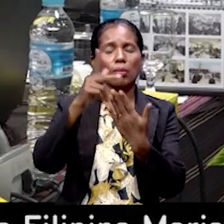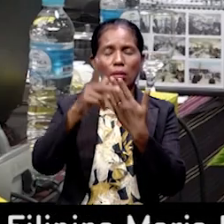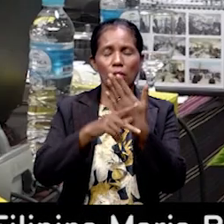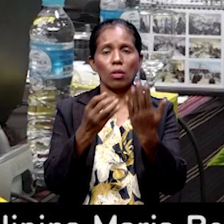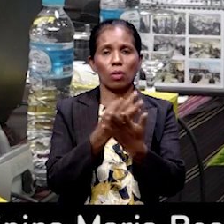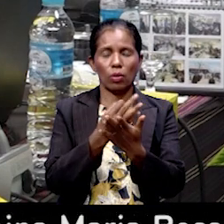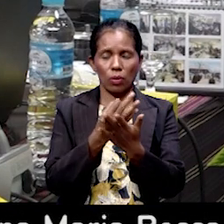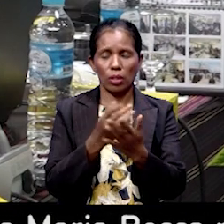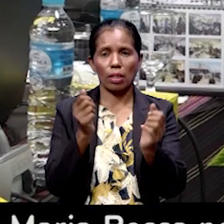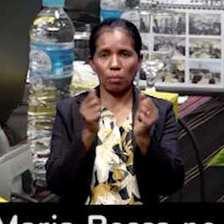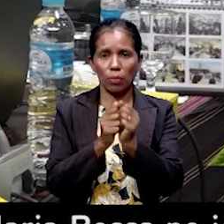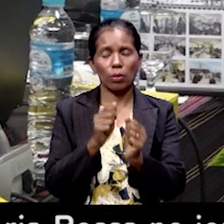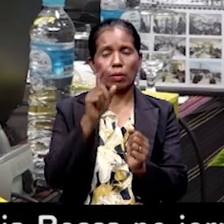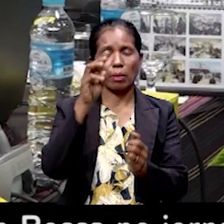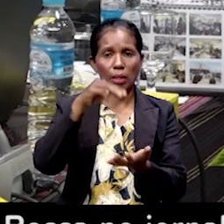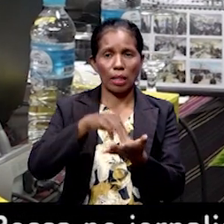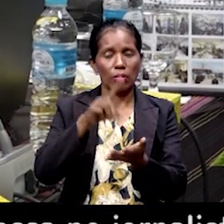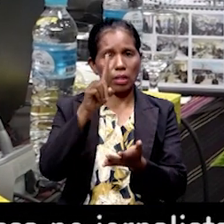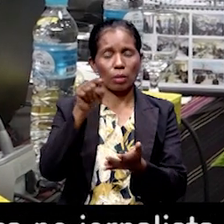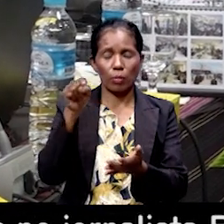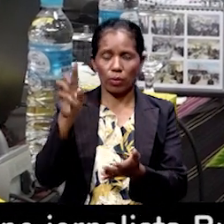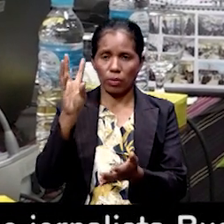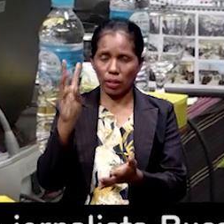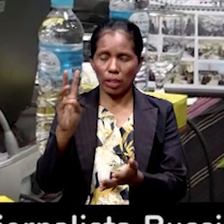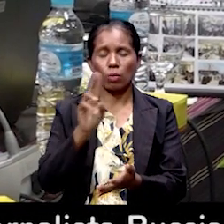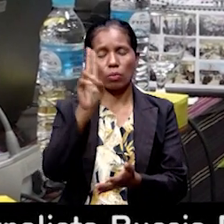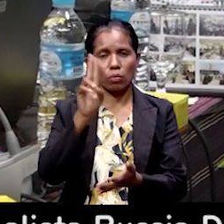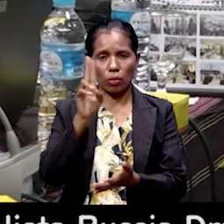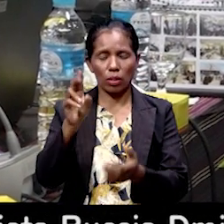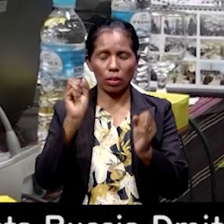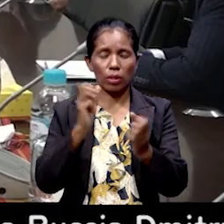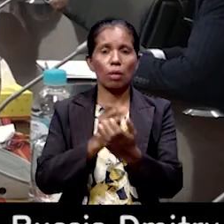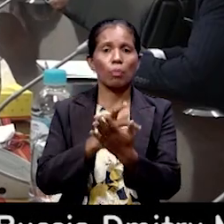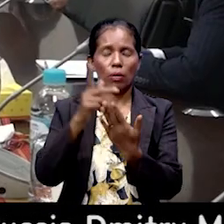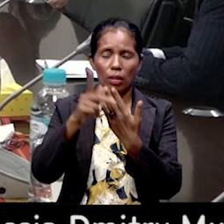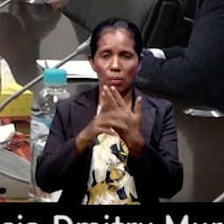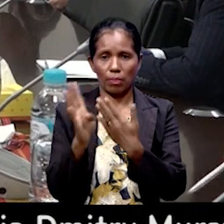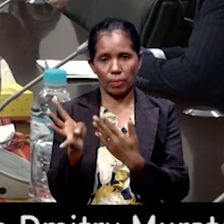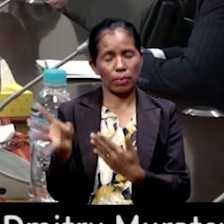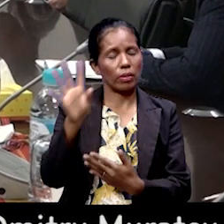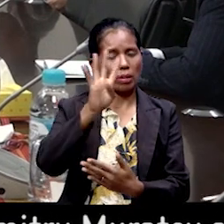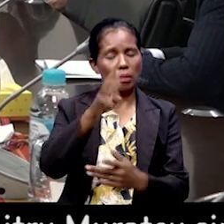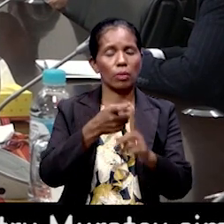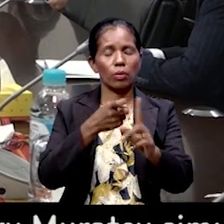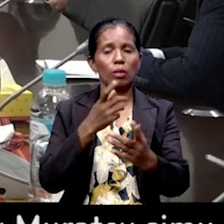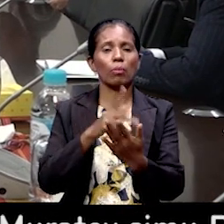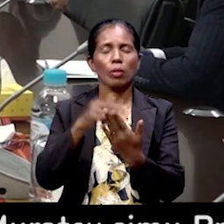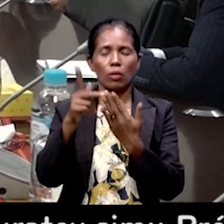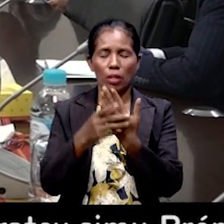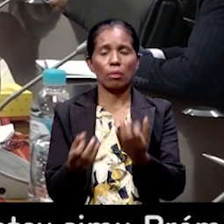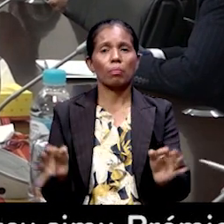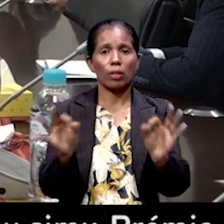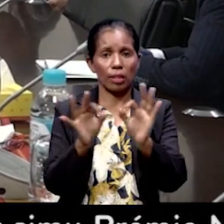bilhão ida ponto nene, se usa ho de finaliza programa hat nulo recin lima, liu ho si programa prioridade nacional